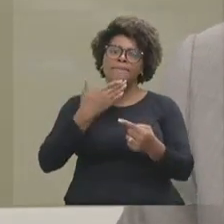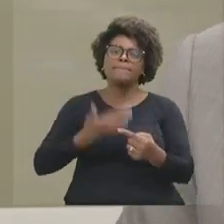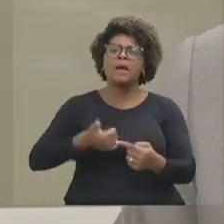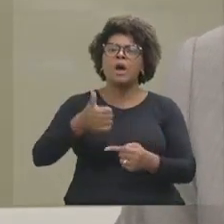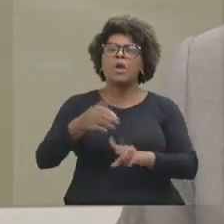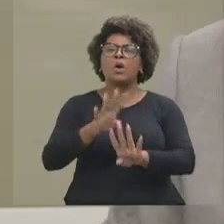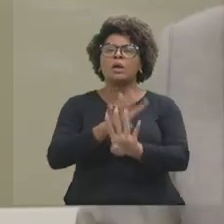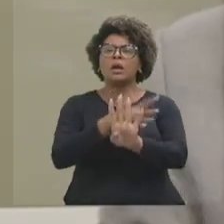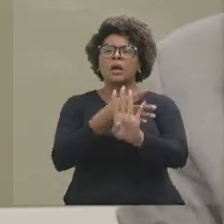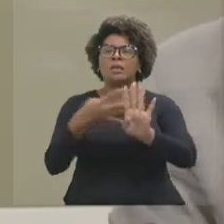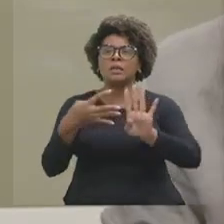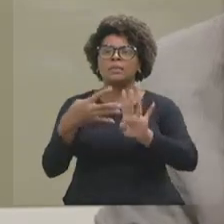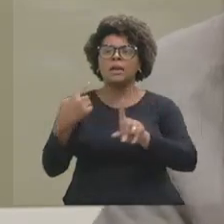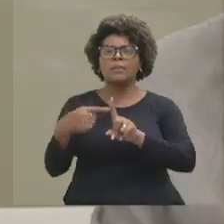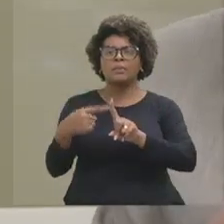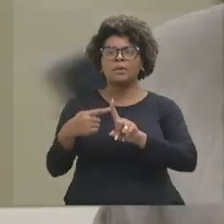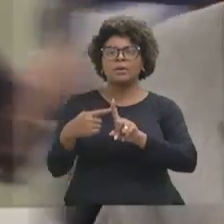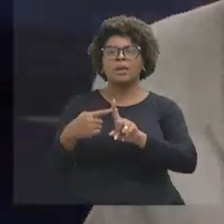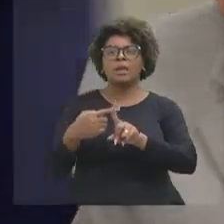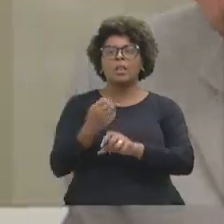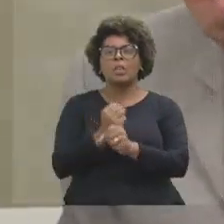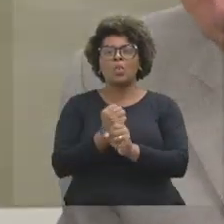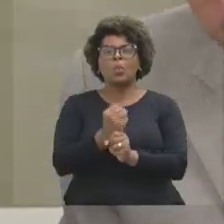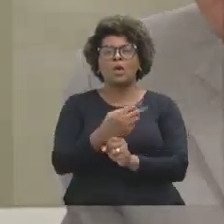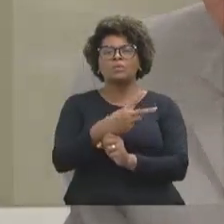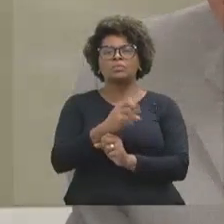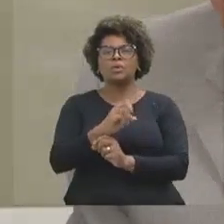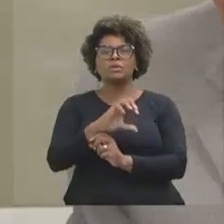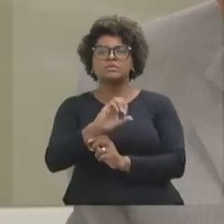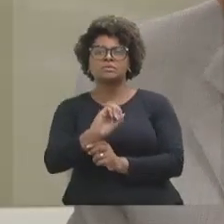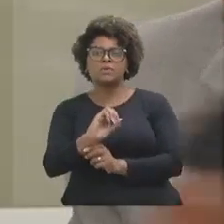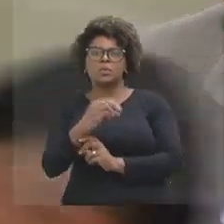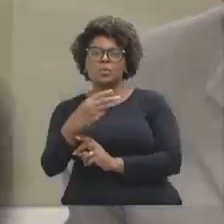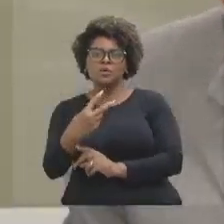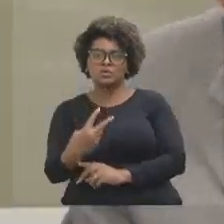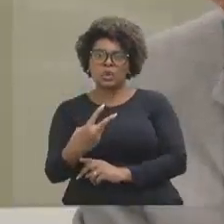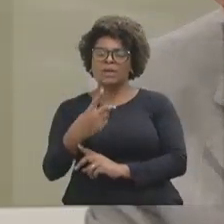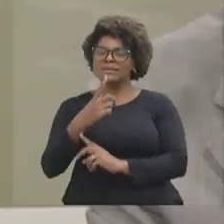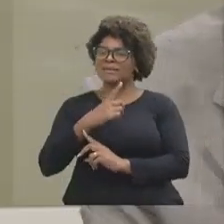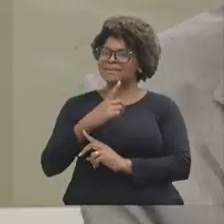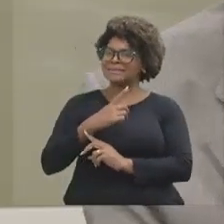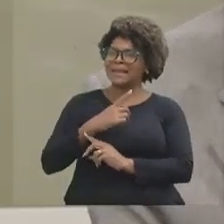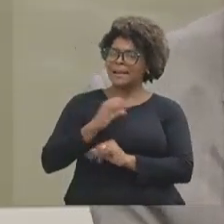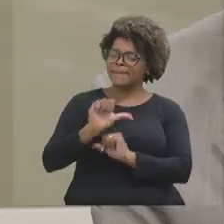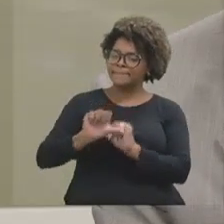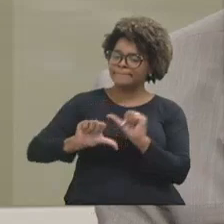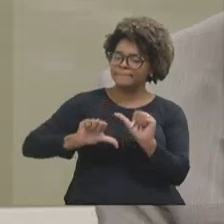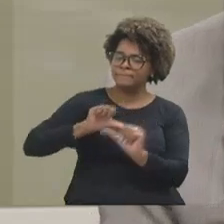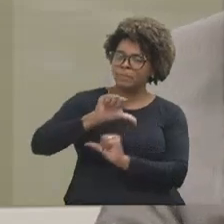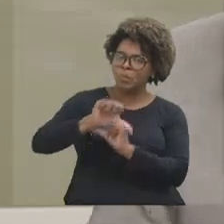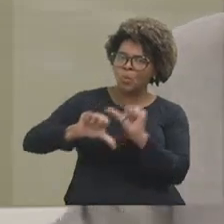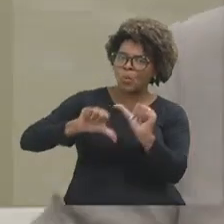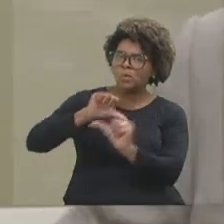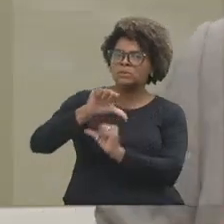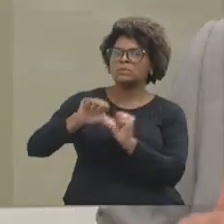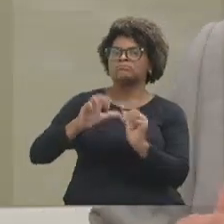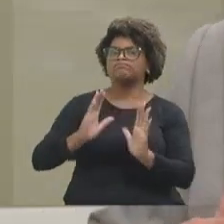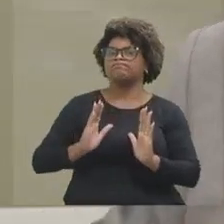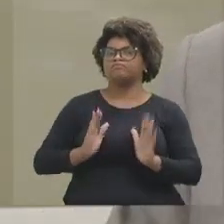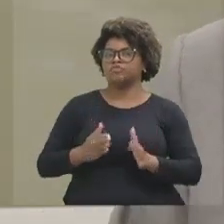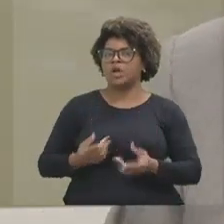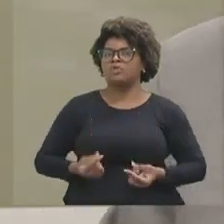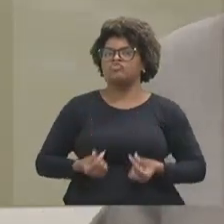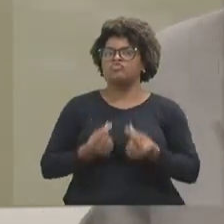desde 2002 que a tabela tem tido reajustes irrisórios e uma consulta já tem aí